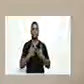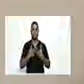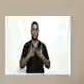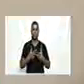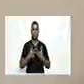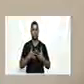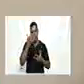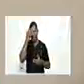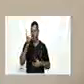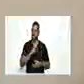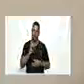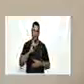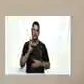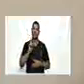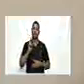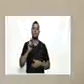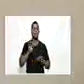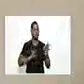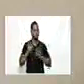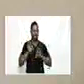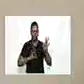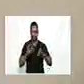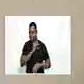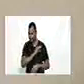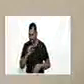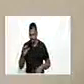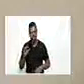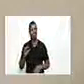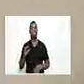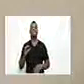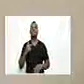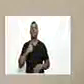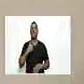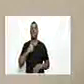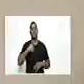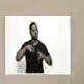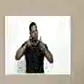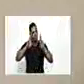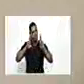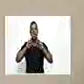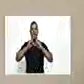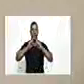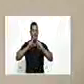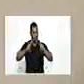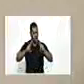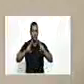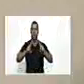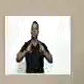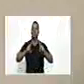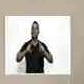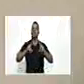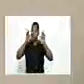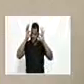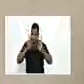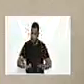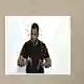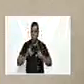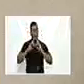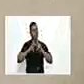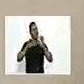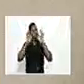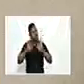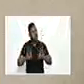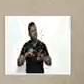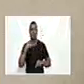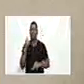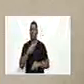no não é fácil de est coordenando eh eu sei que tem reclamações e são justas e a